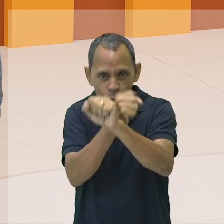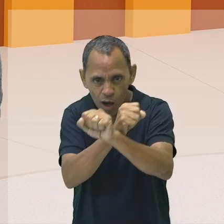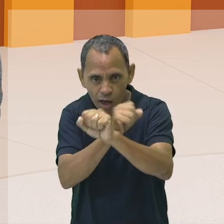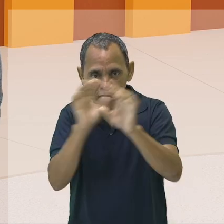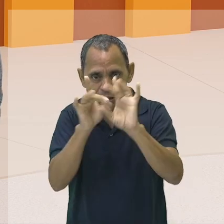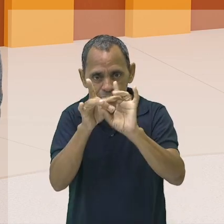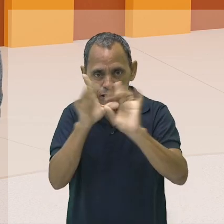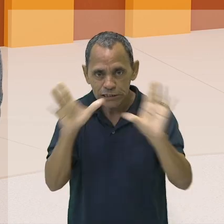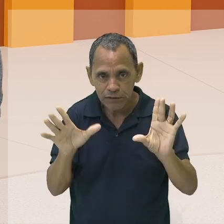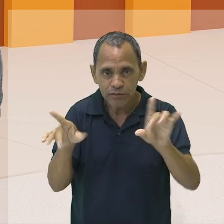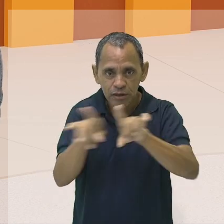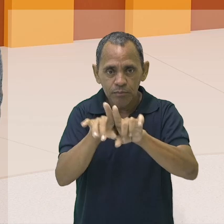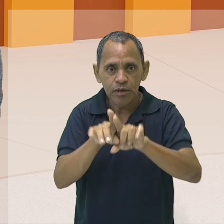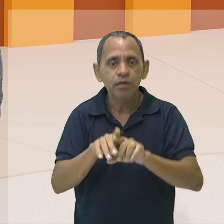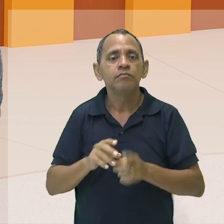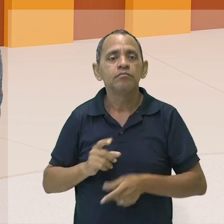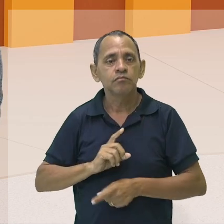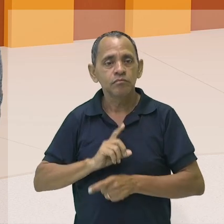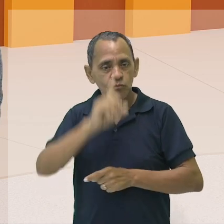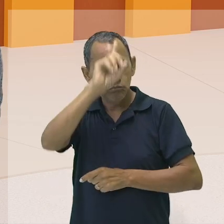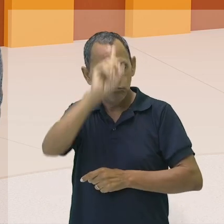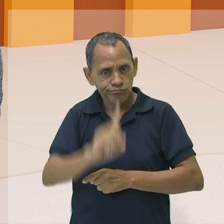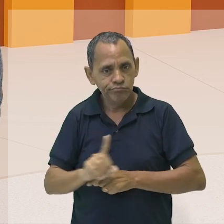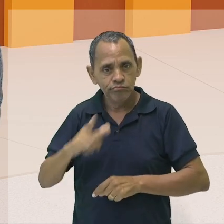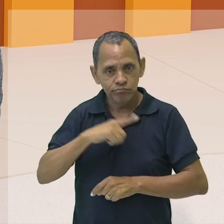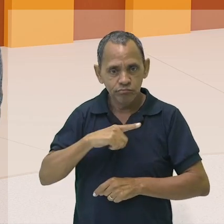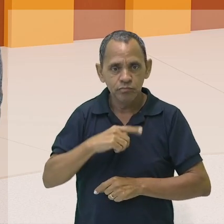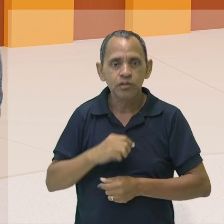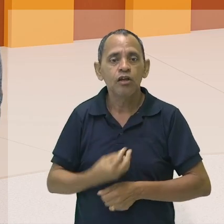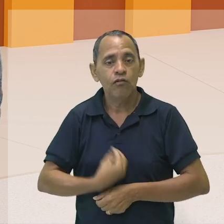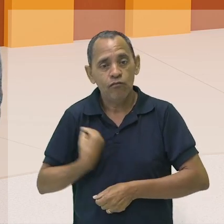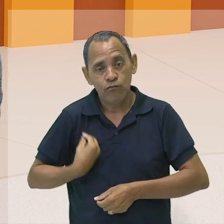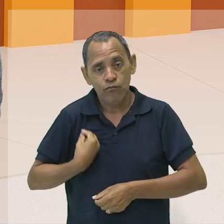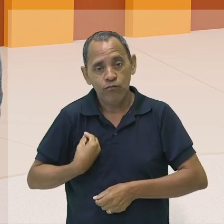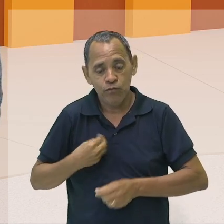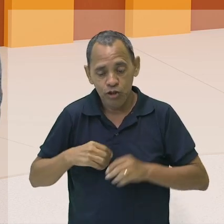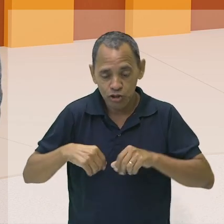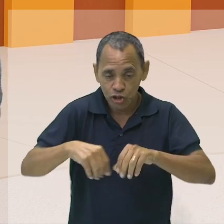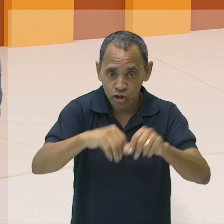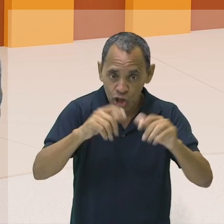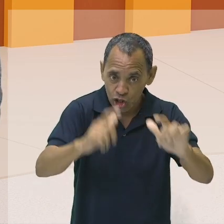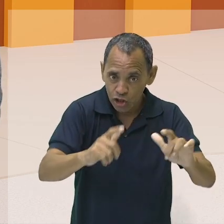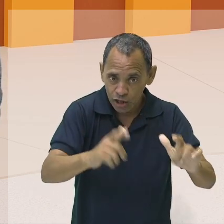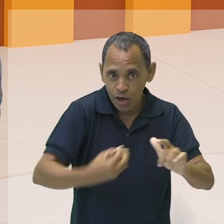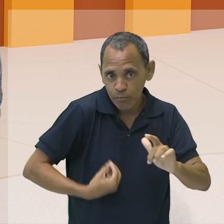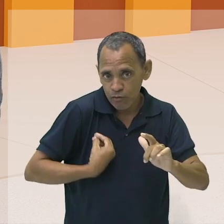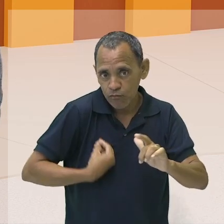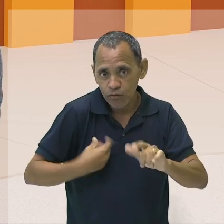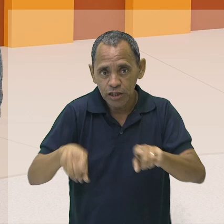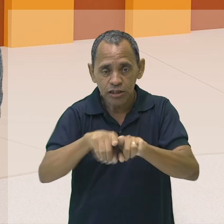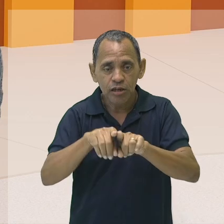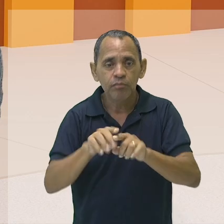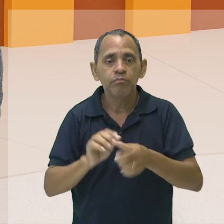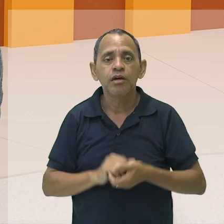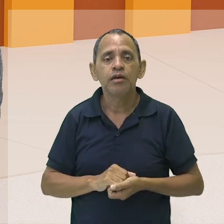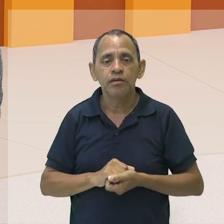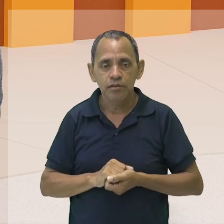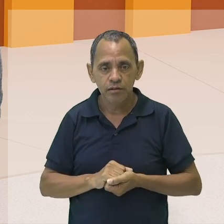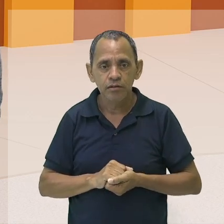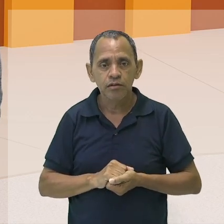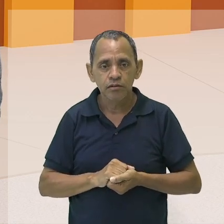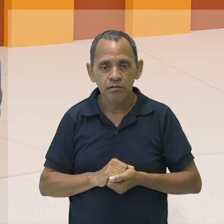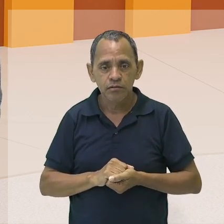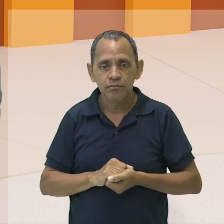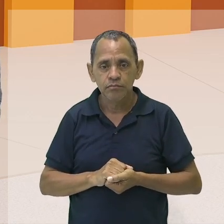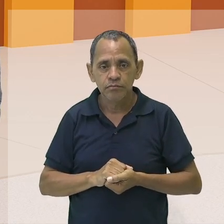né? Não tiveram acesso à educação, à moradia, à terra. Então, isso vai fazer com que uma pequena elite se